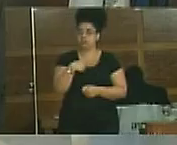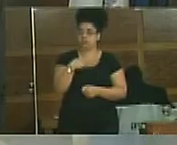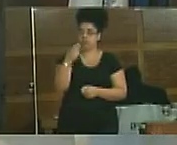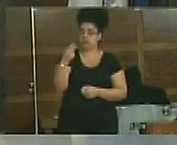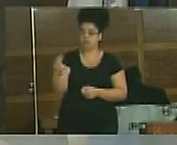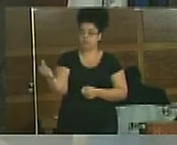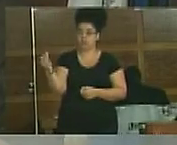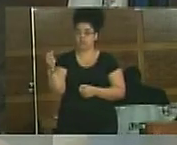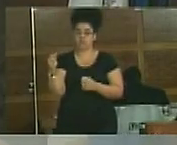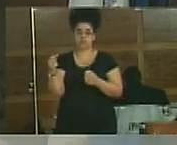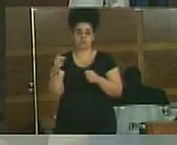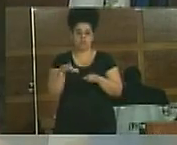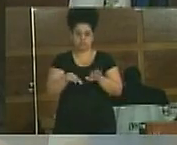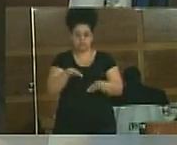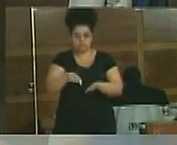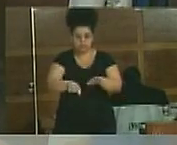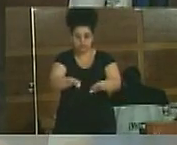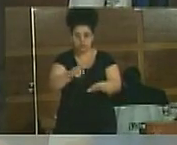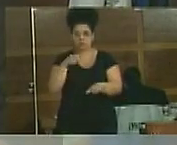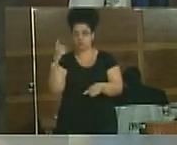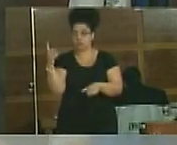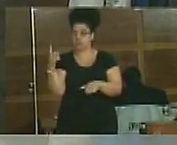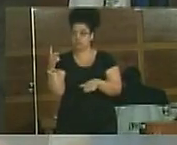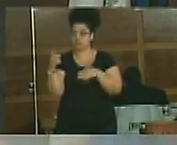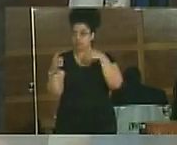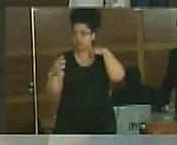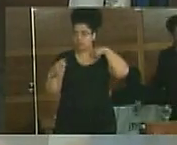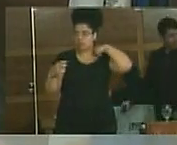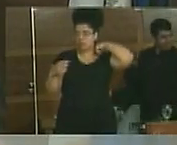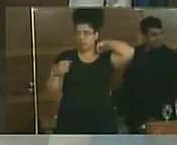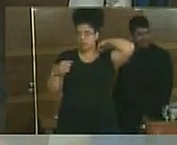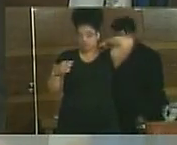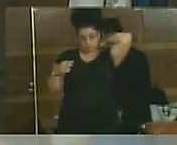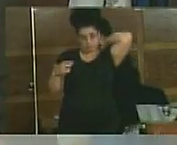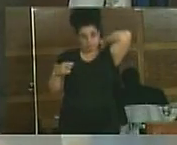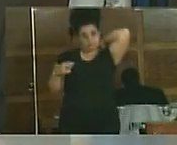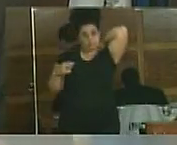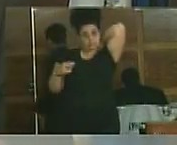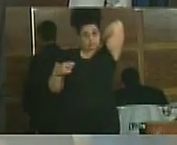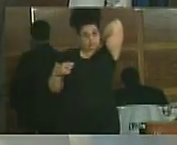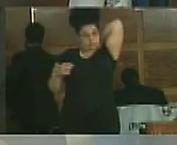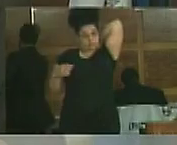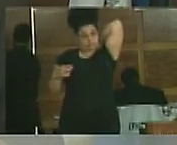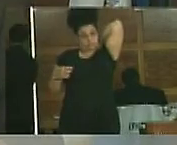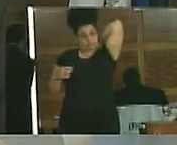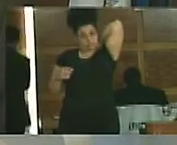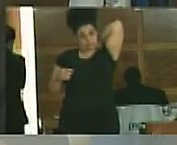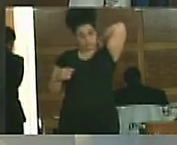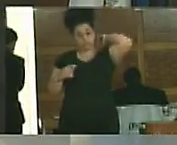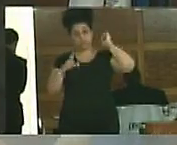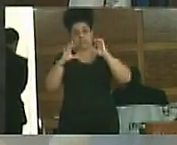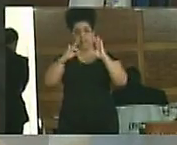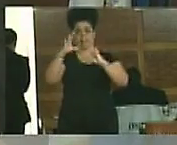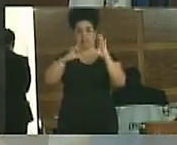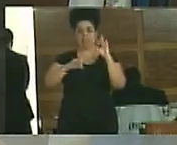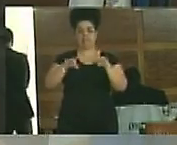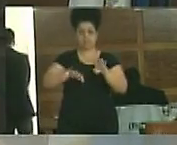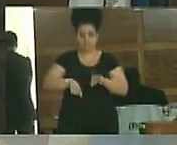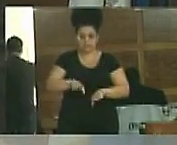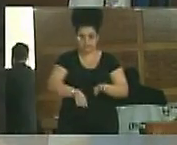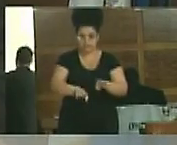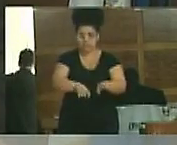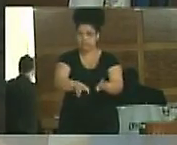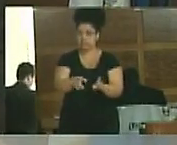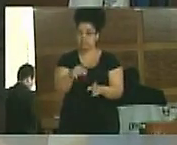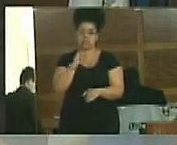sapato, um para passar na lama, o outro para ir na missa, que chega depois da lama, ela calça o sapato limpo e vai para a igreja, porque senão